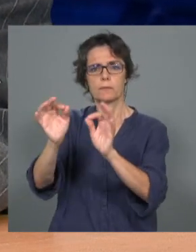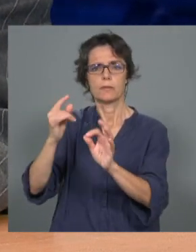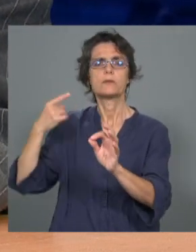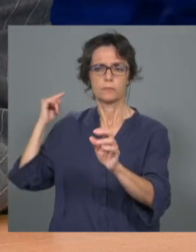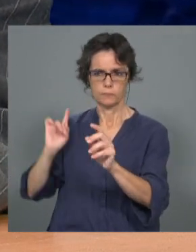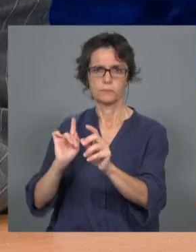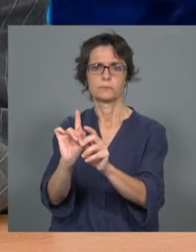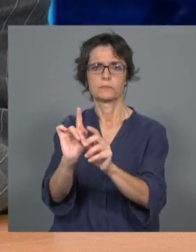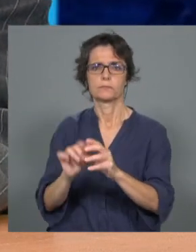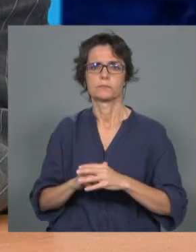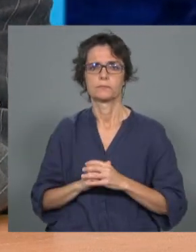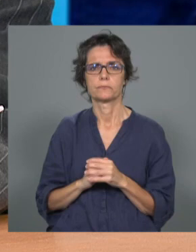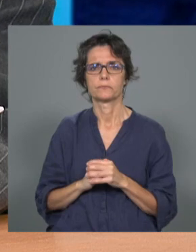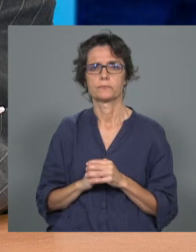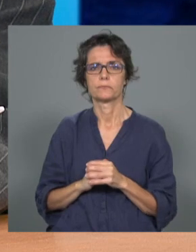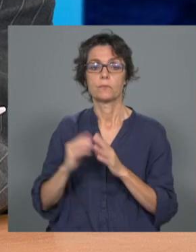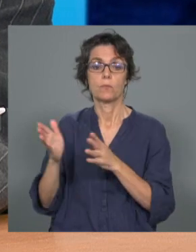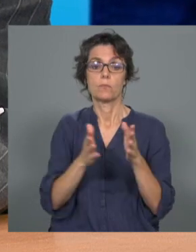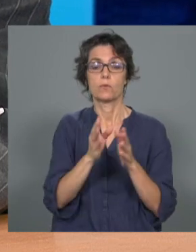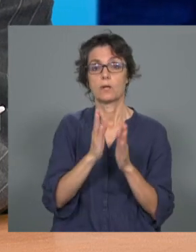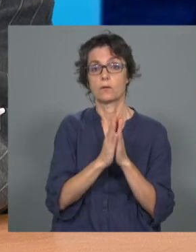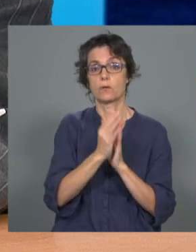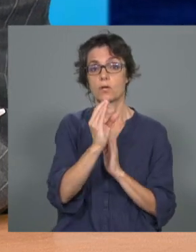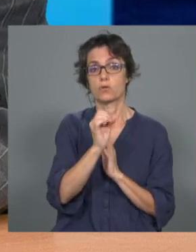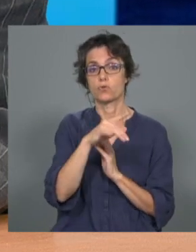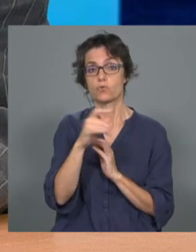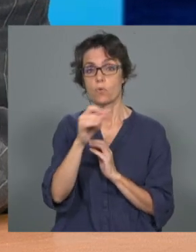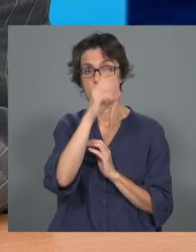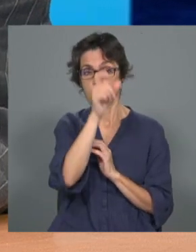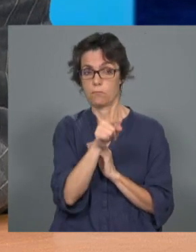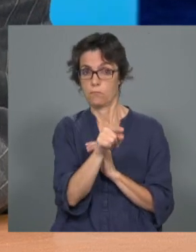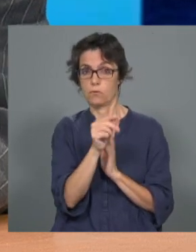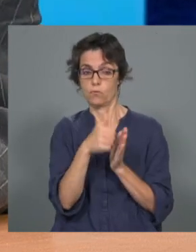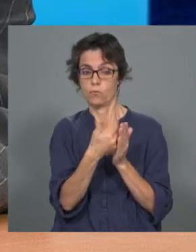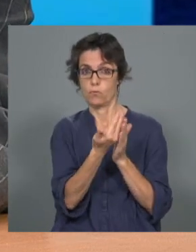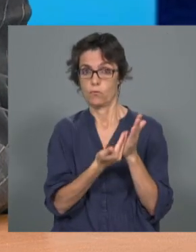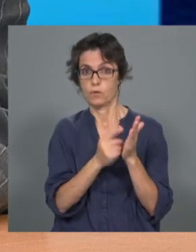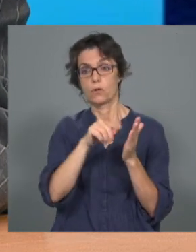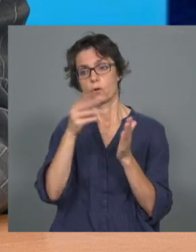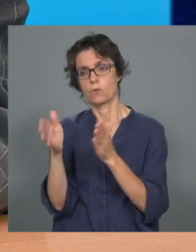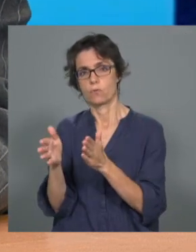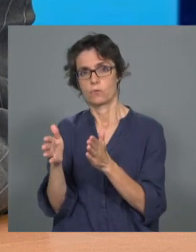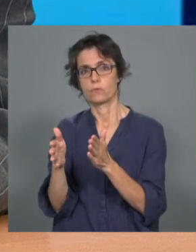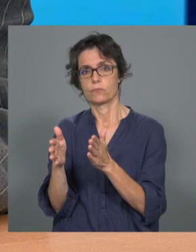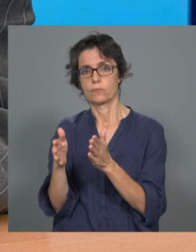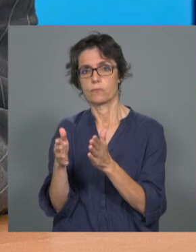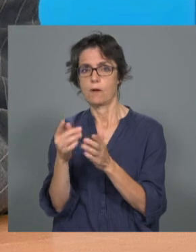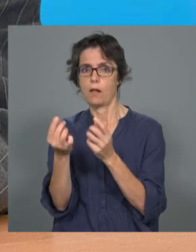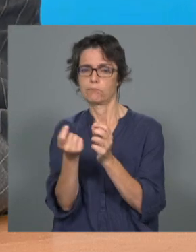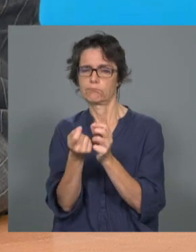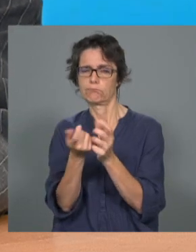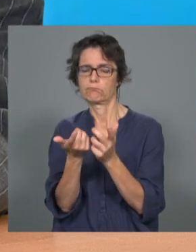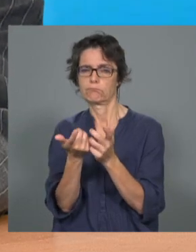uma coisa é a pessoa de São João, aquela que nós descobrimos no Evangelho, e outra coisa um bocadinho parecida, mas